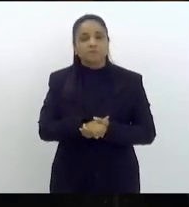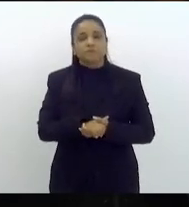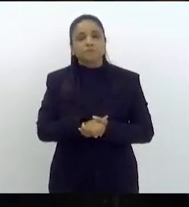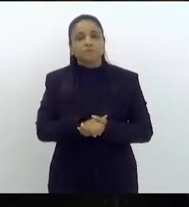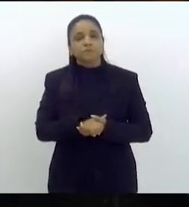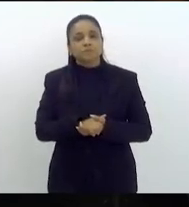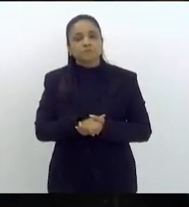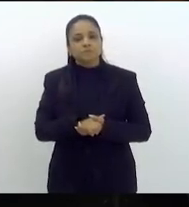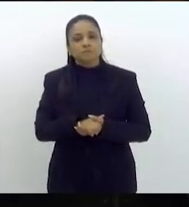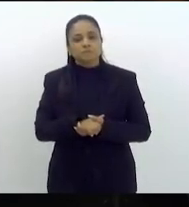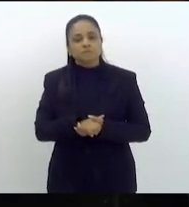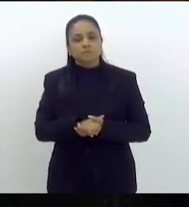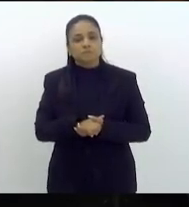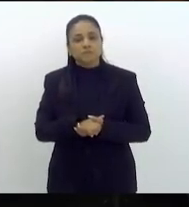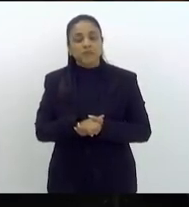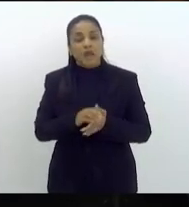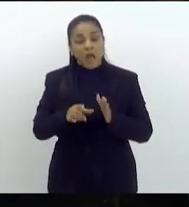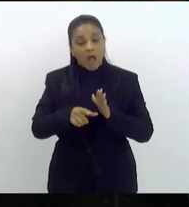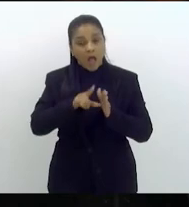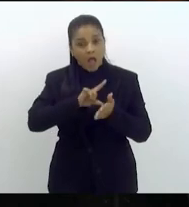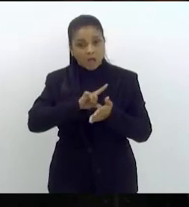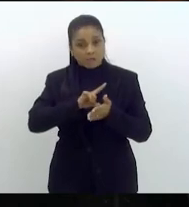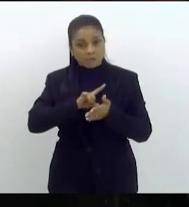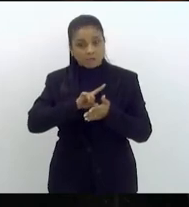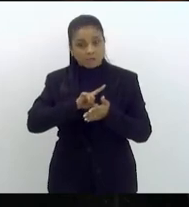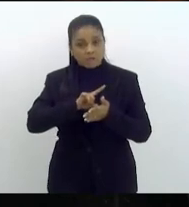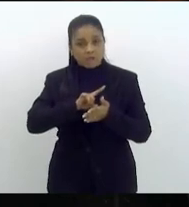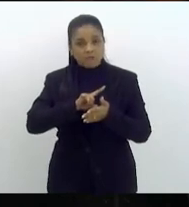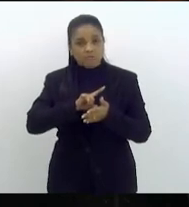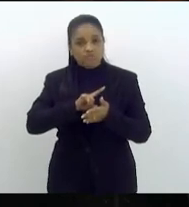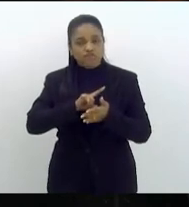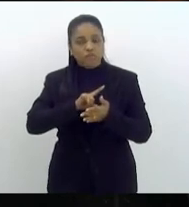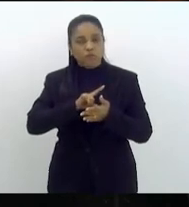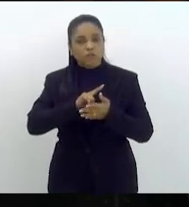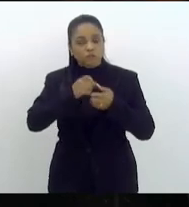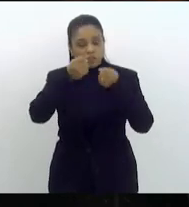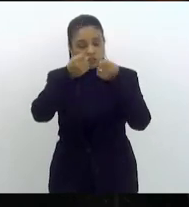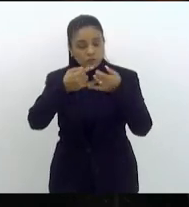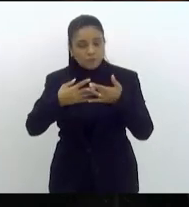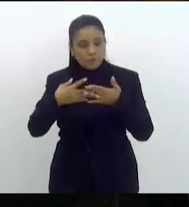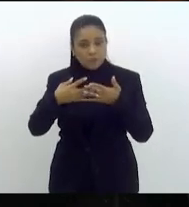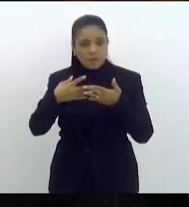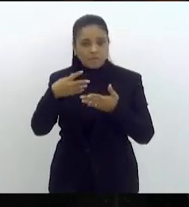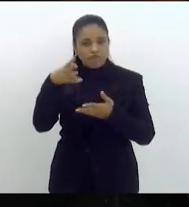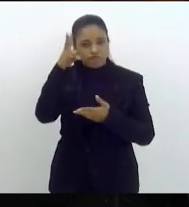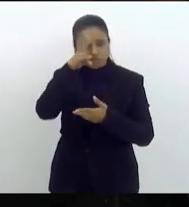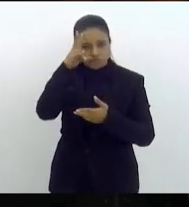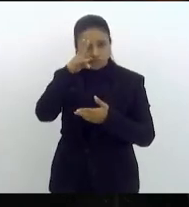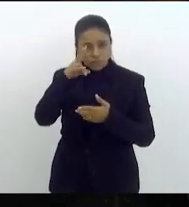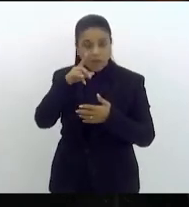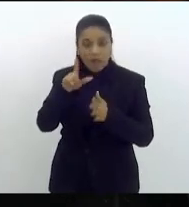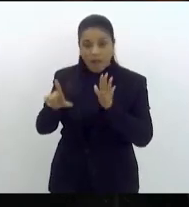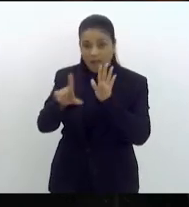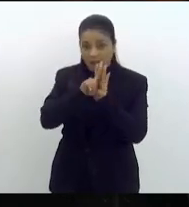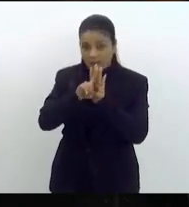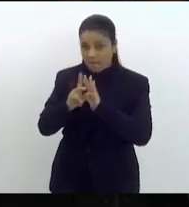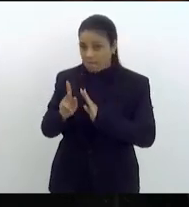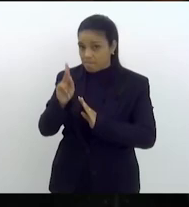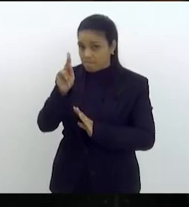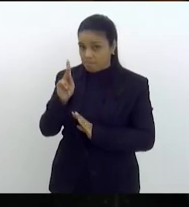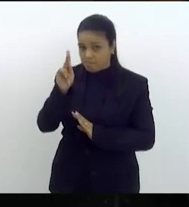antes de entrar na fala queria fazer um histórico a lei de petróleo